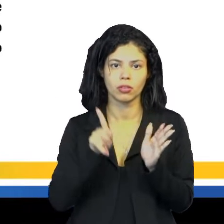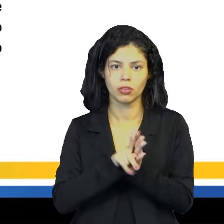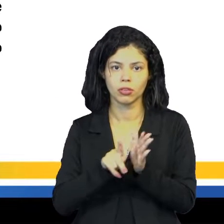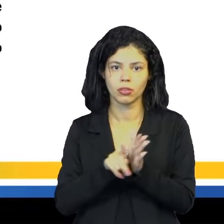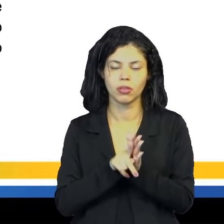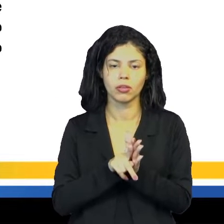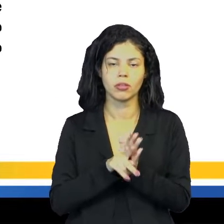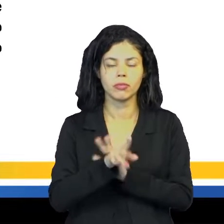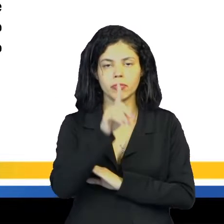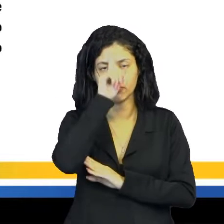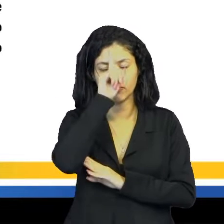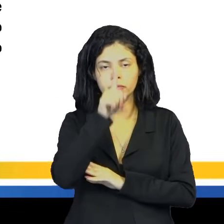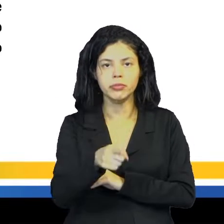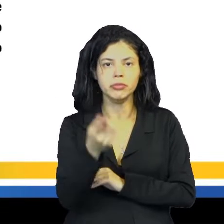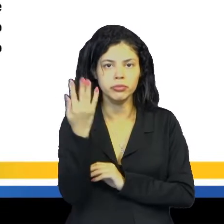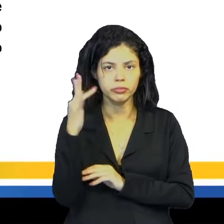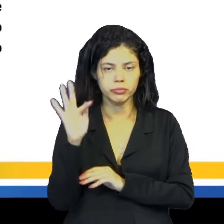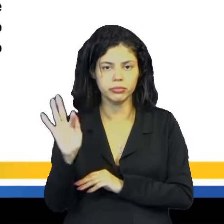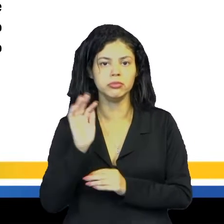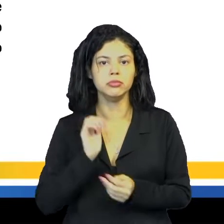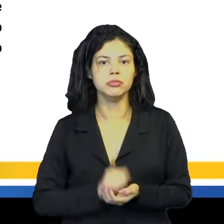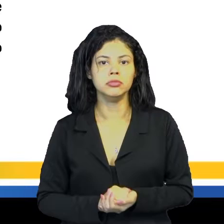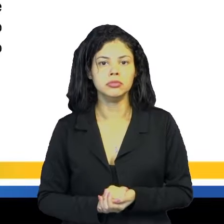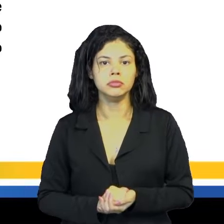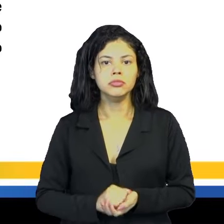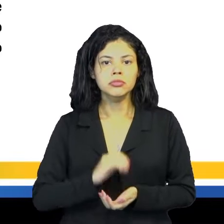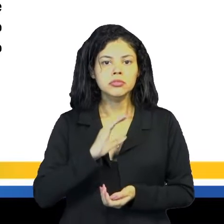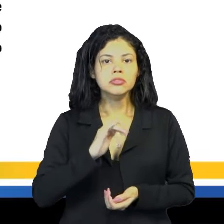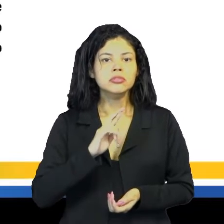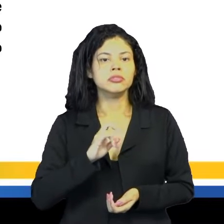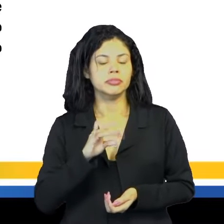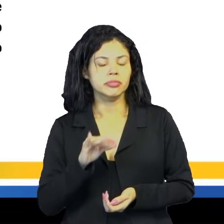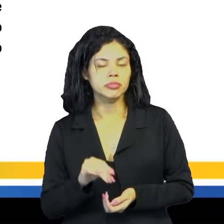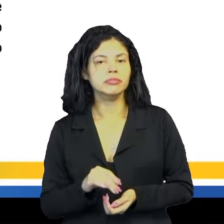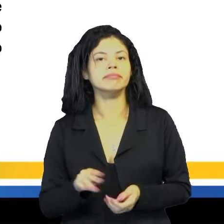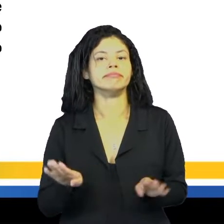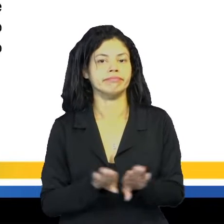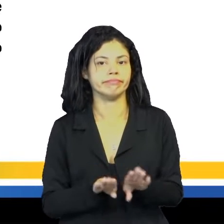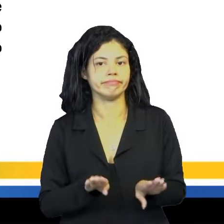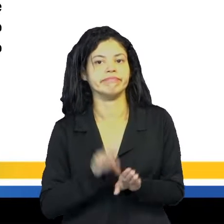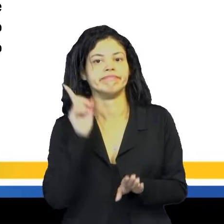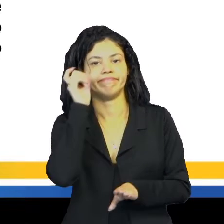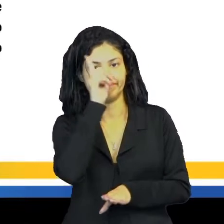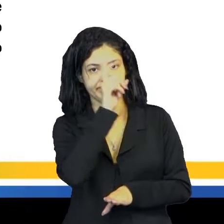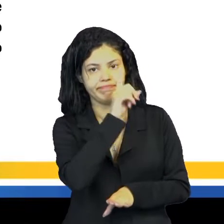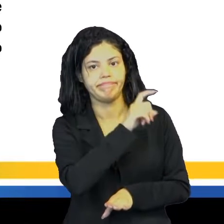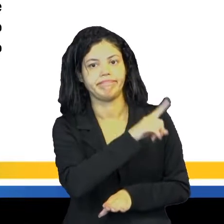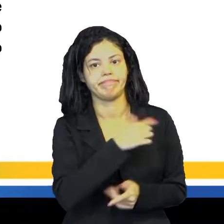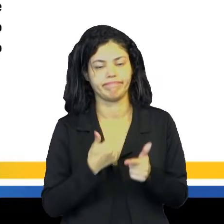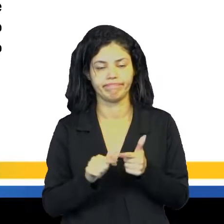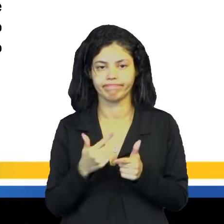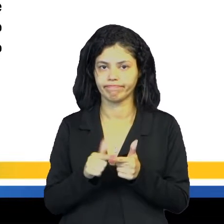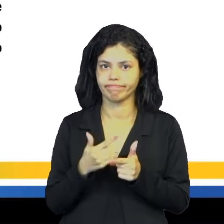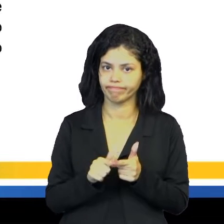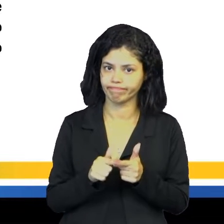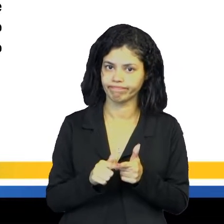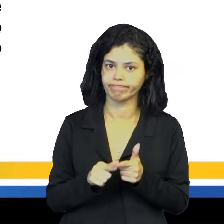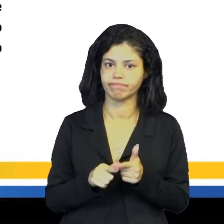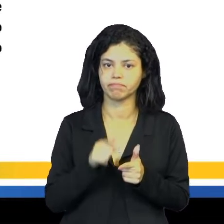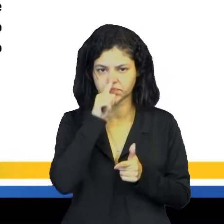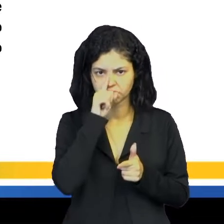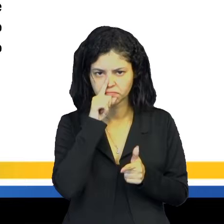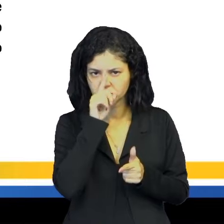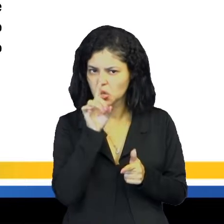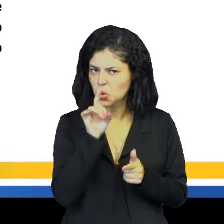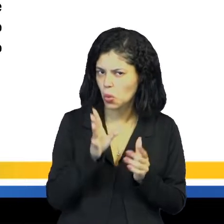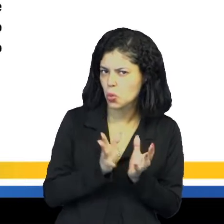evidente para as autoridades francesas. A enciclopédia era uma obra perigosa. Não se tratava meramente de uma coleção